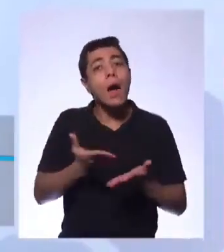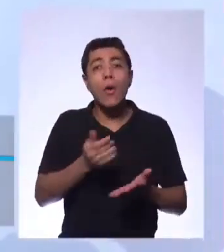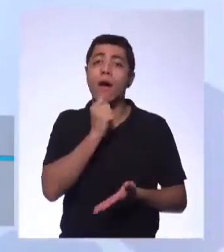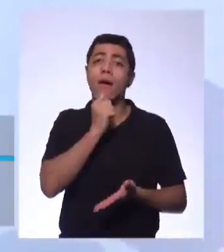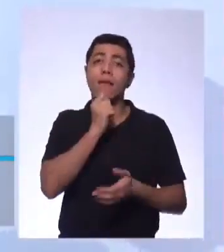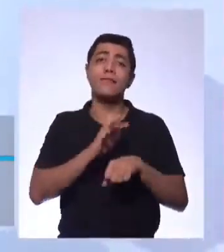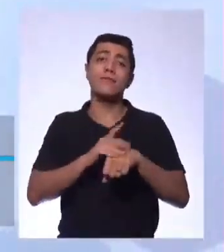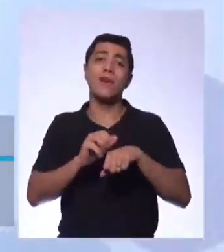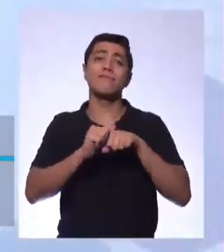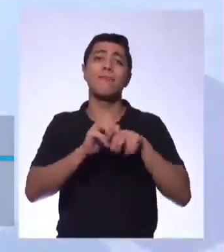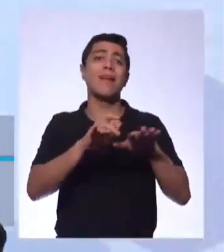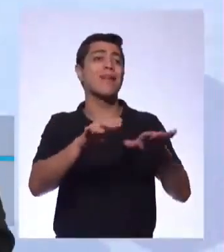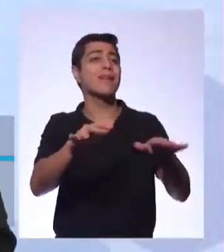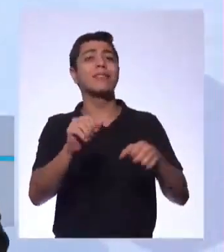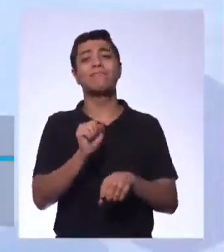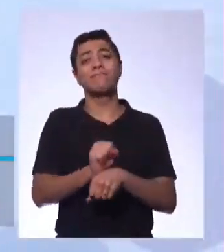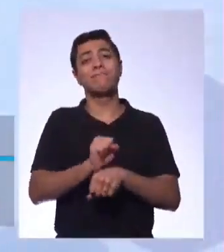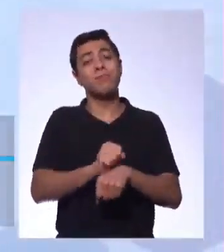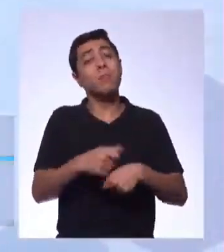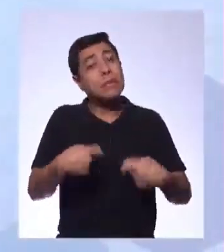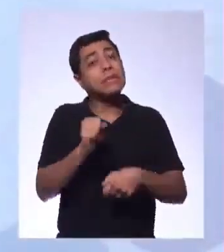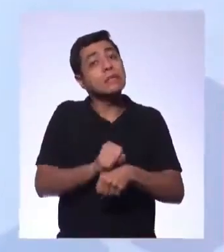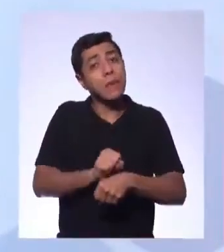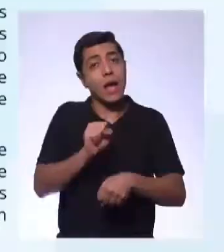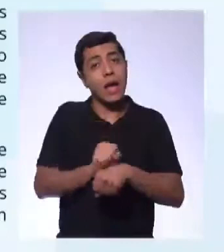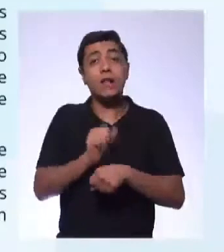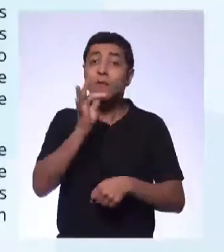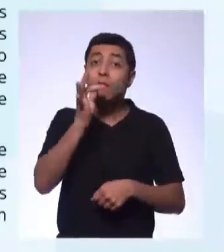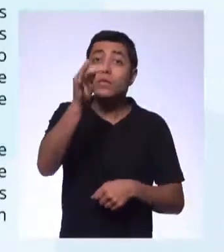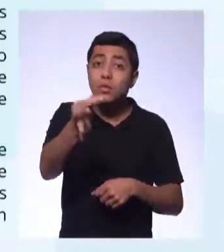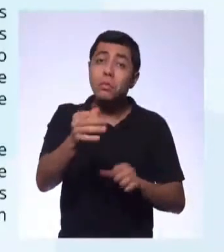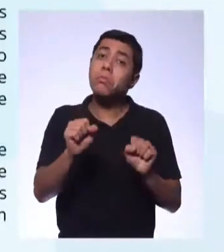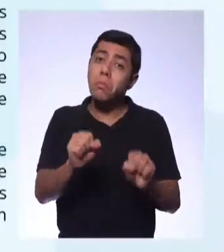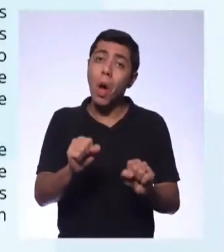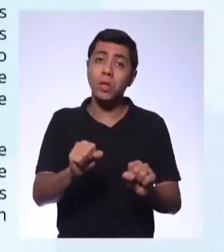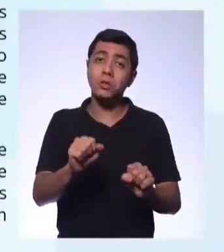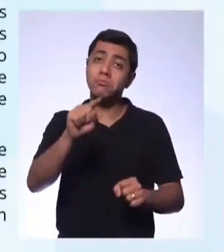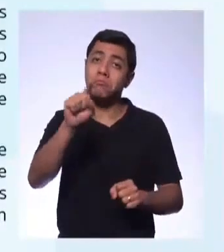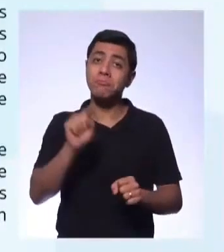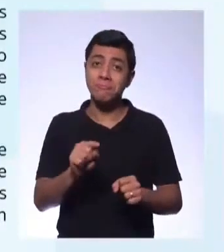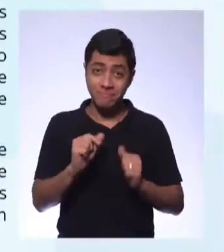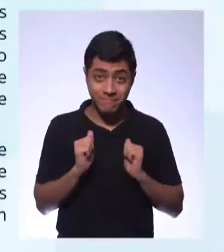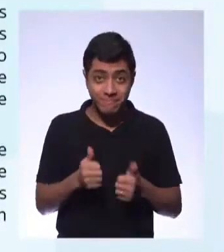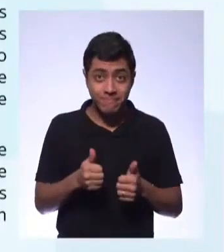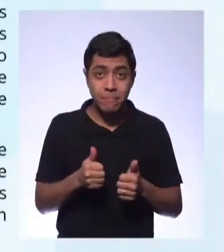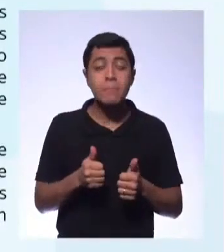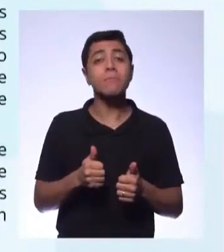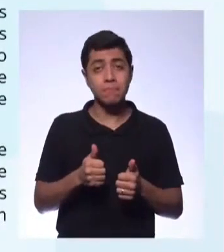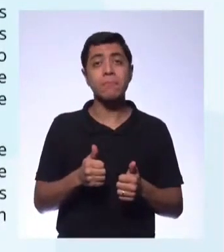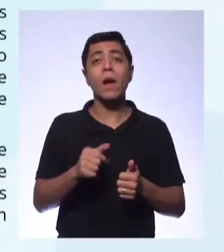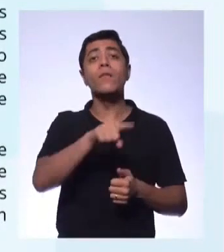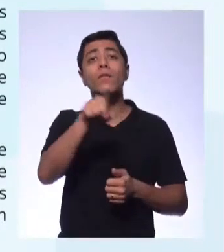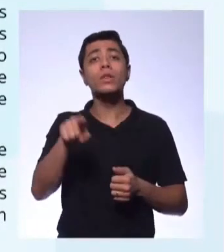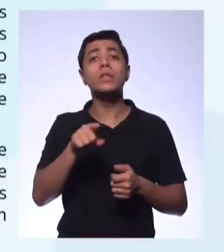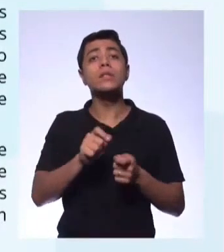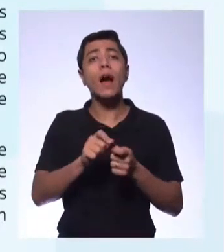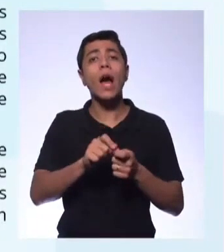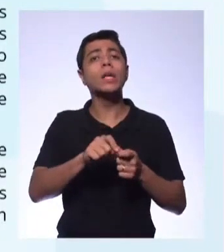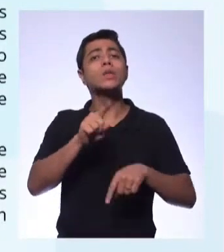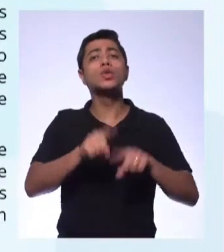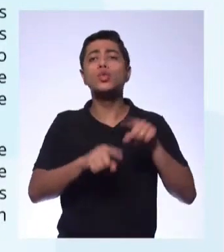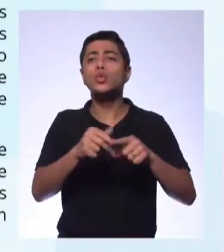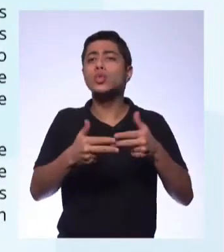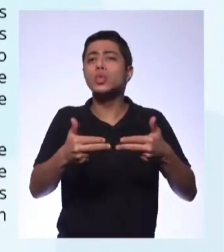pandemia. Então, para divulgação, vocês podem utilizar diversos instrumentos diferentes. Aí, criem aí, né, bolem com os